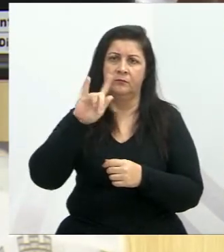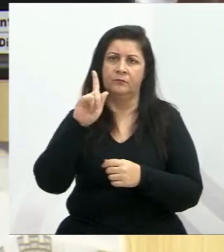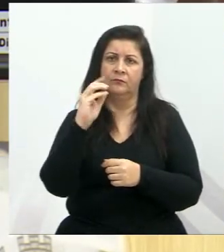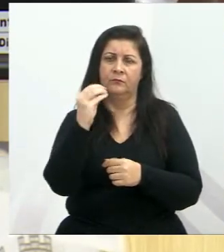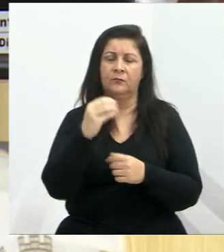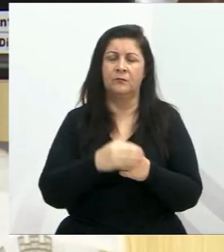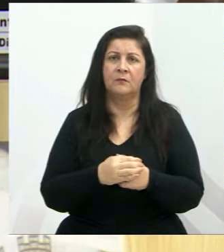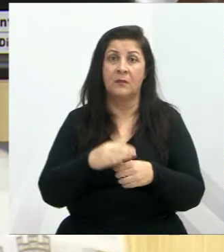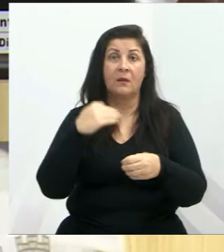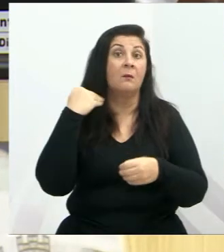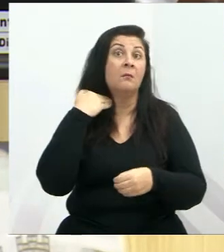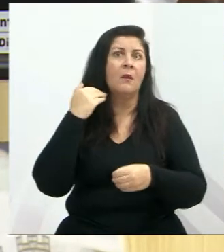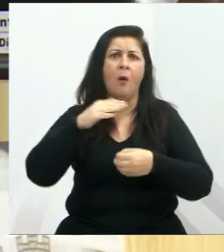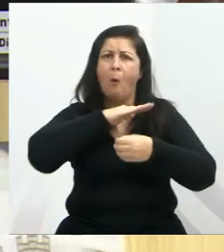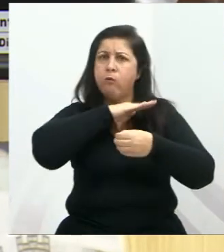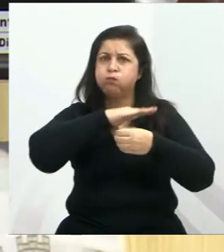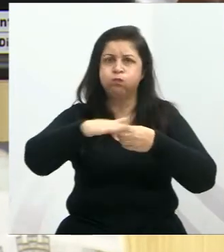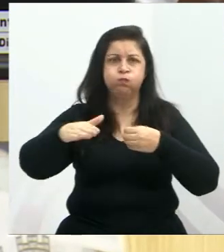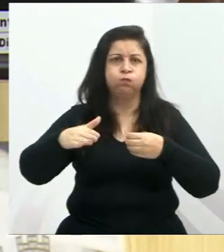lotado